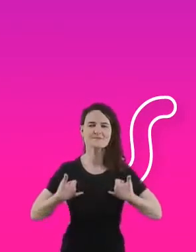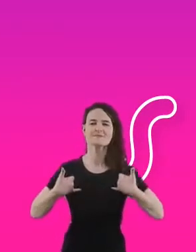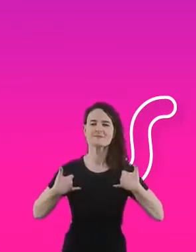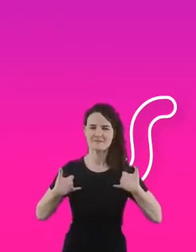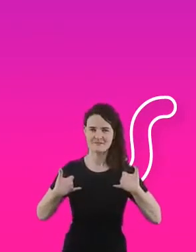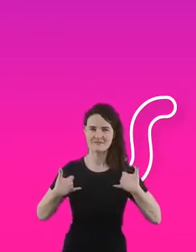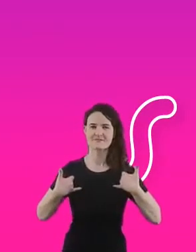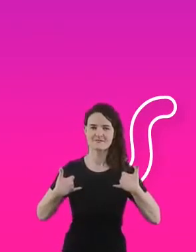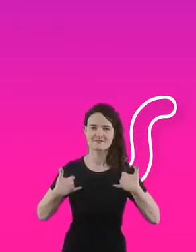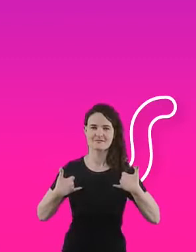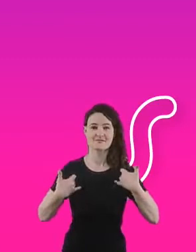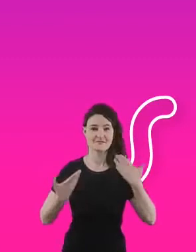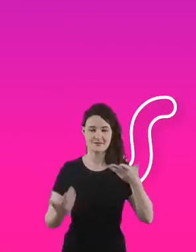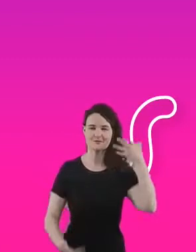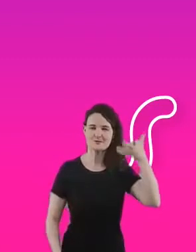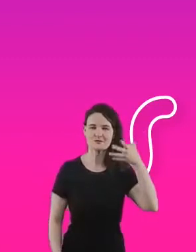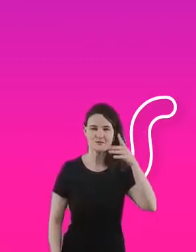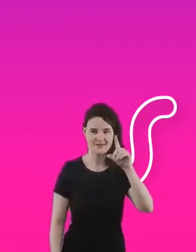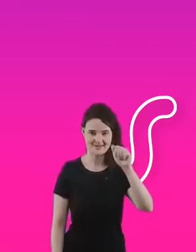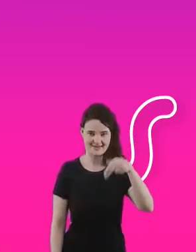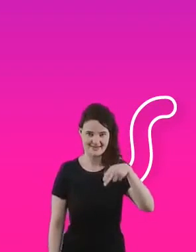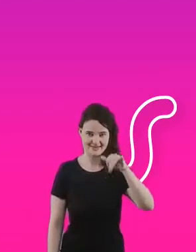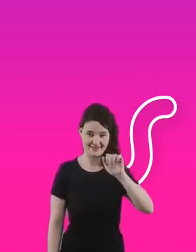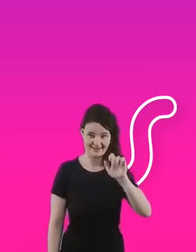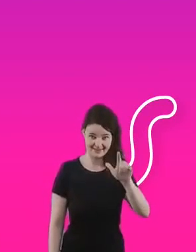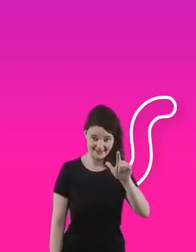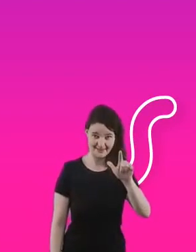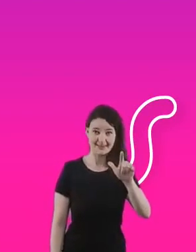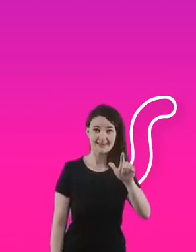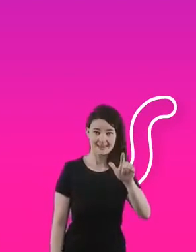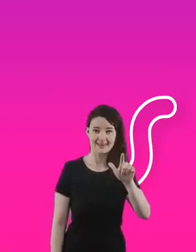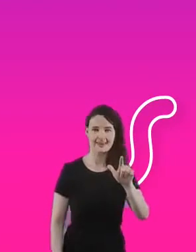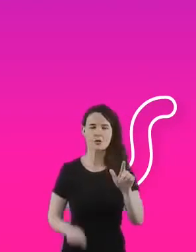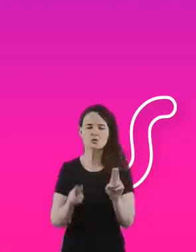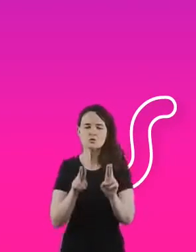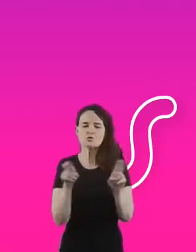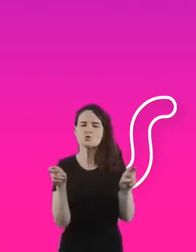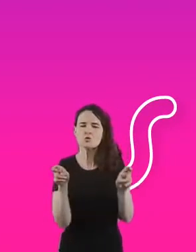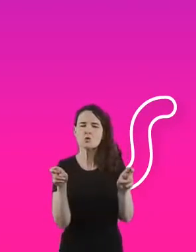na sua fala essa provocação do fim dos tempos,